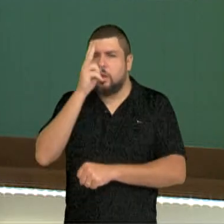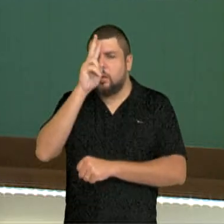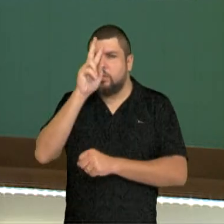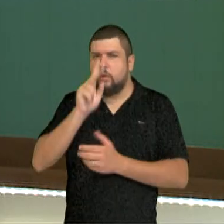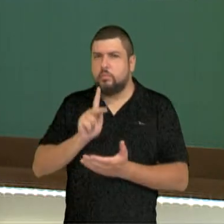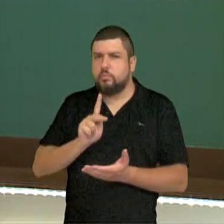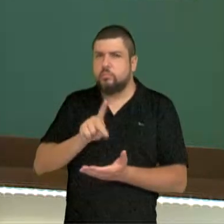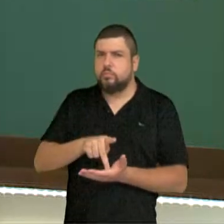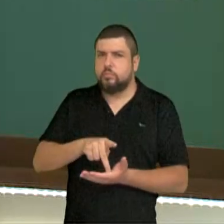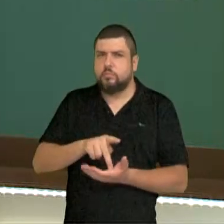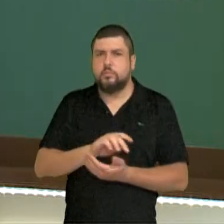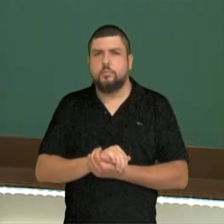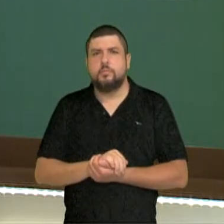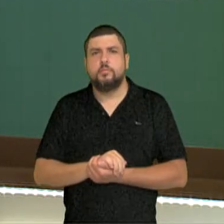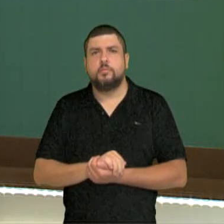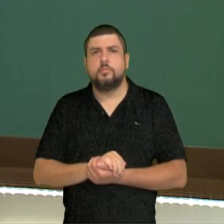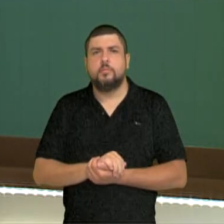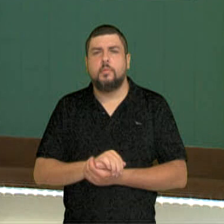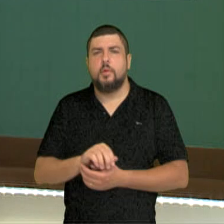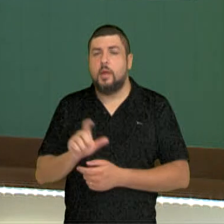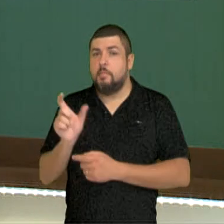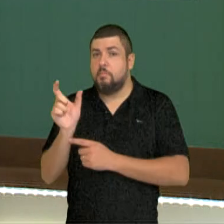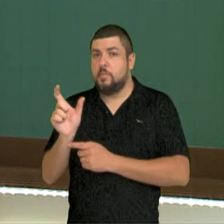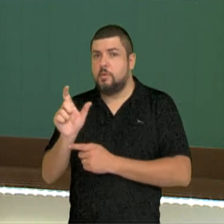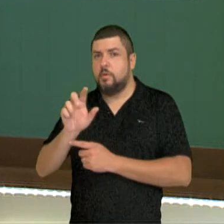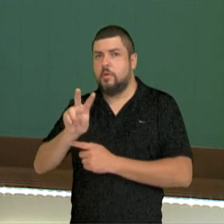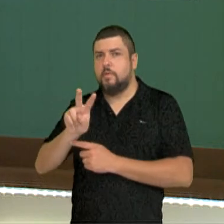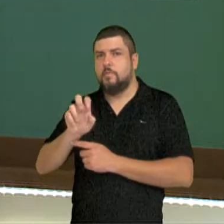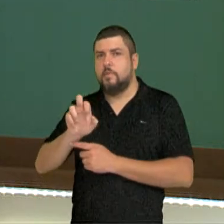fato, tá? Verossímil, né? De fato aconteceu.